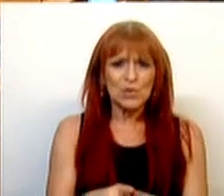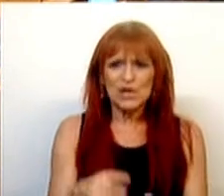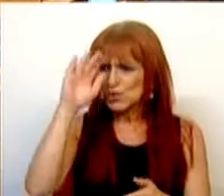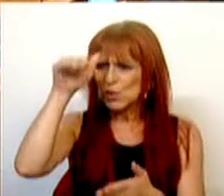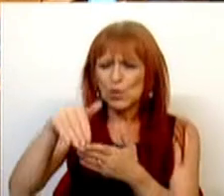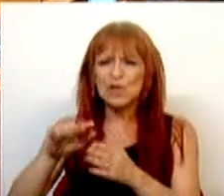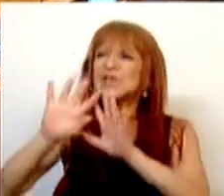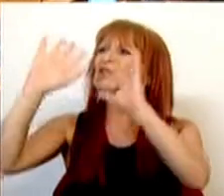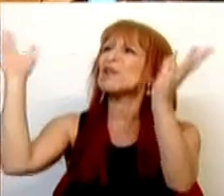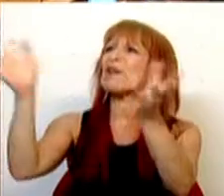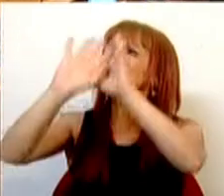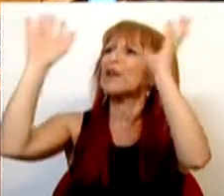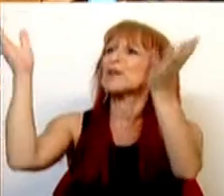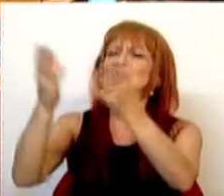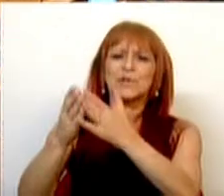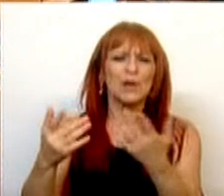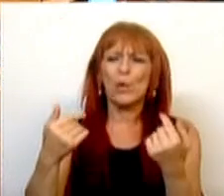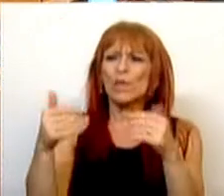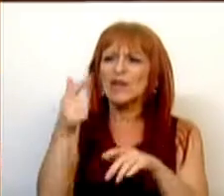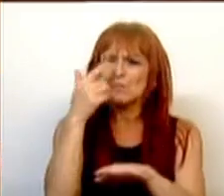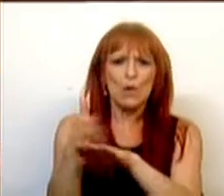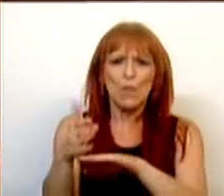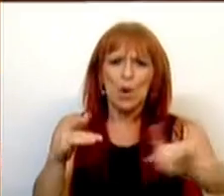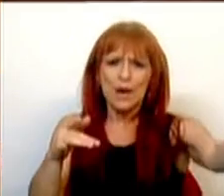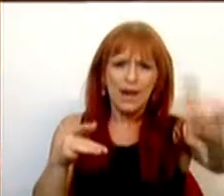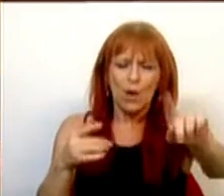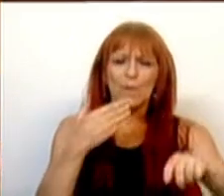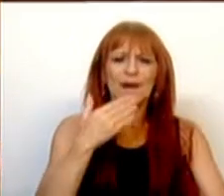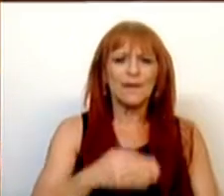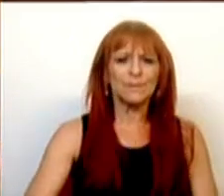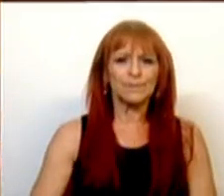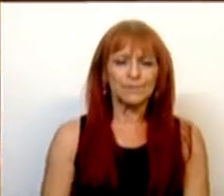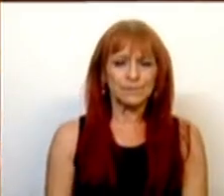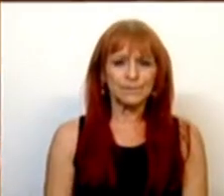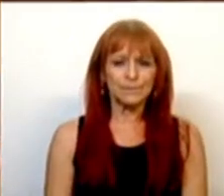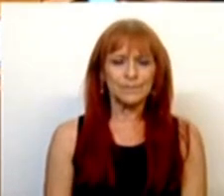e não soluções generalistas. Não deixar ninguém para trás. Obrigada.